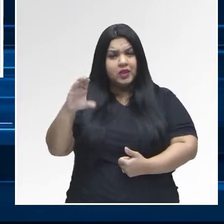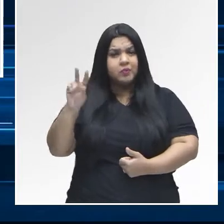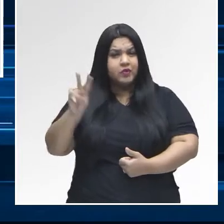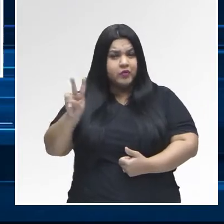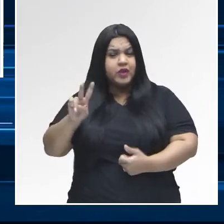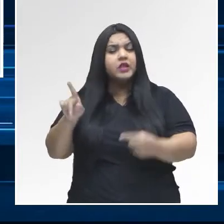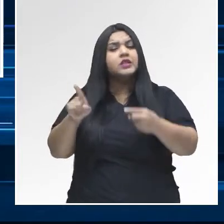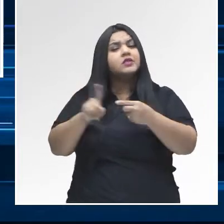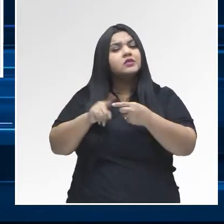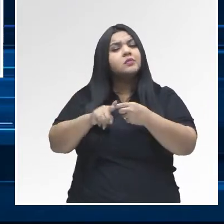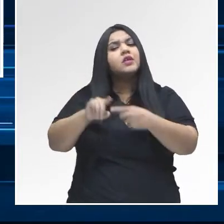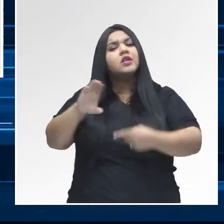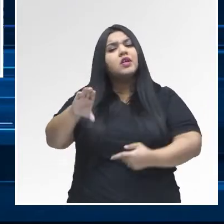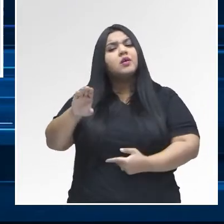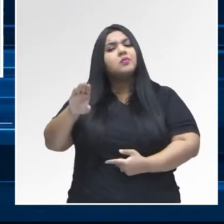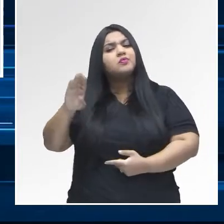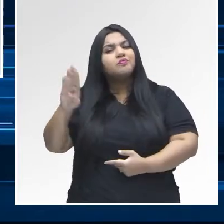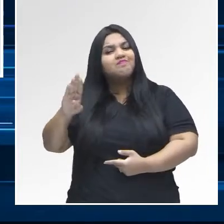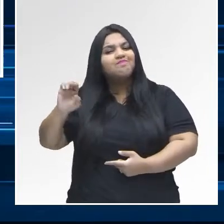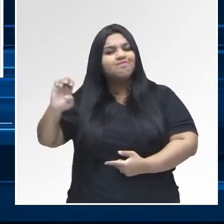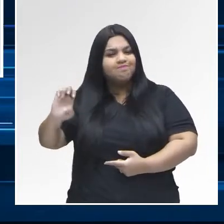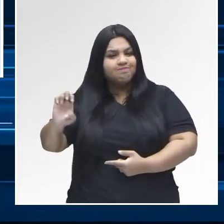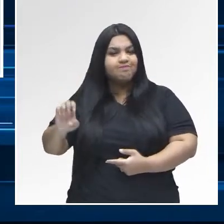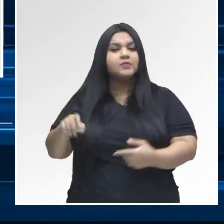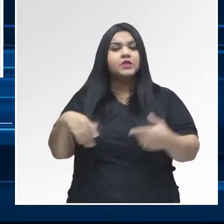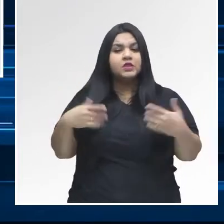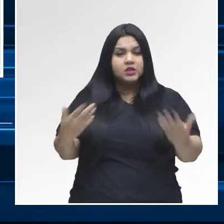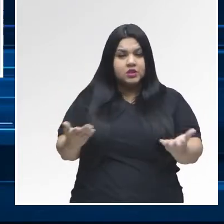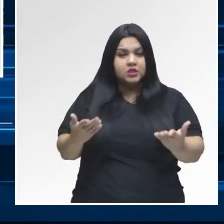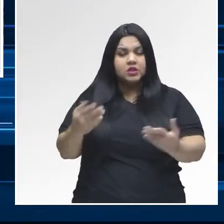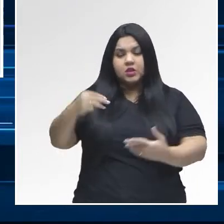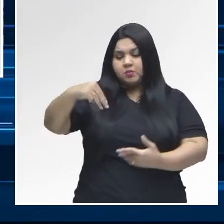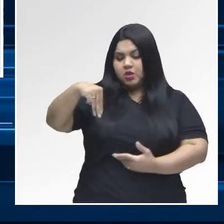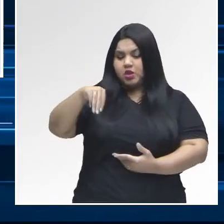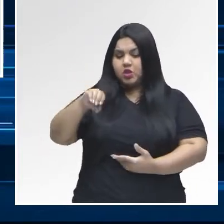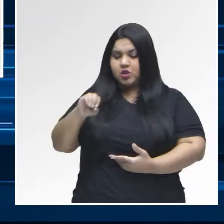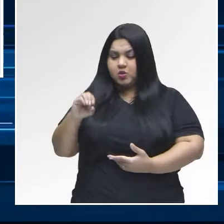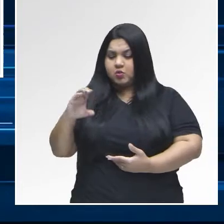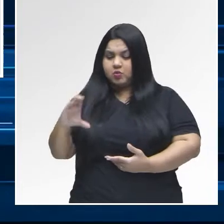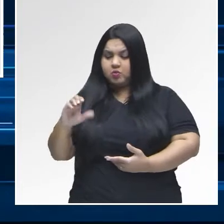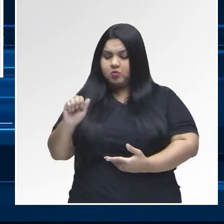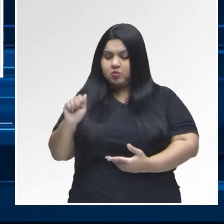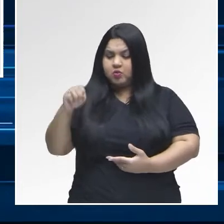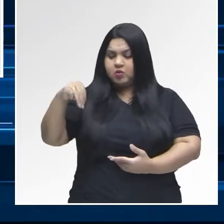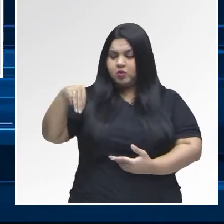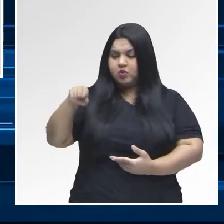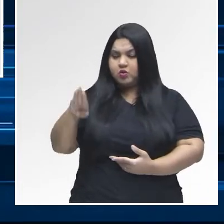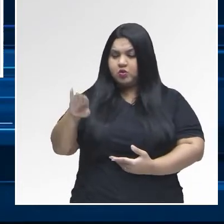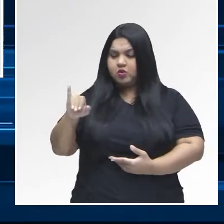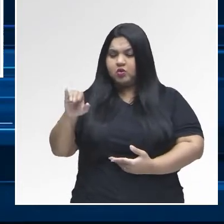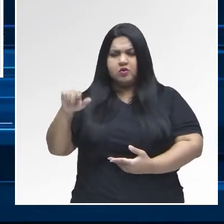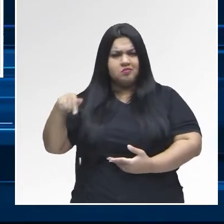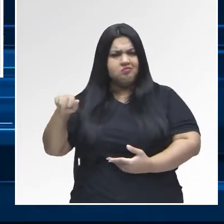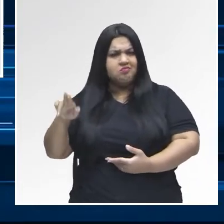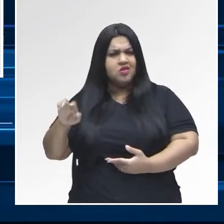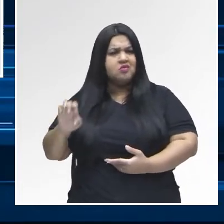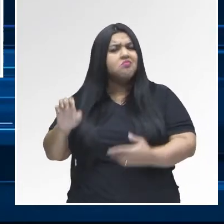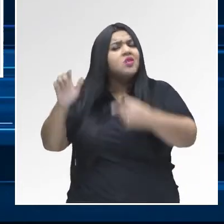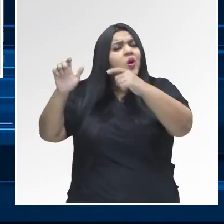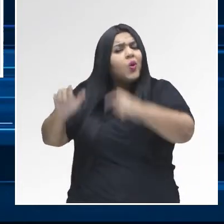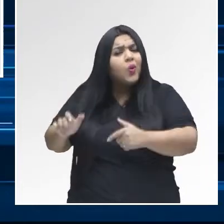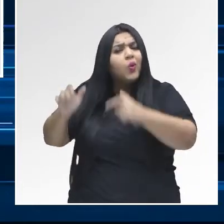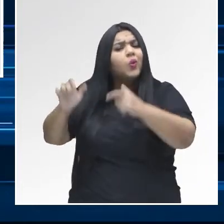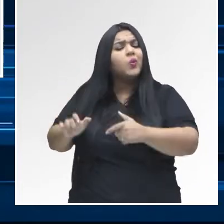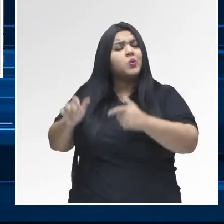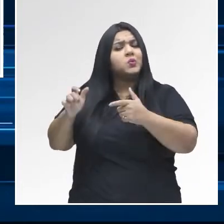Cabo da Boa Esperança. E ainda da costa oriental, Moçambique. Peraí, professor. Costa de onde? De alguma ilha? De